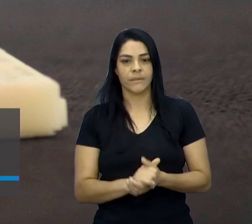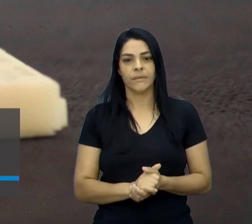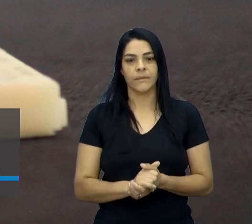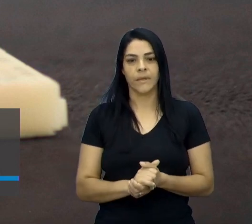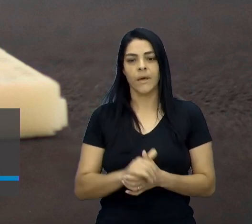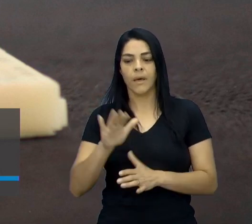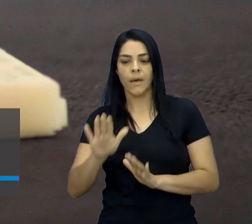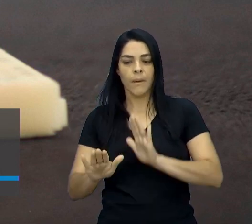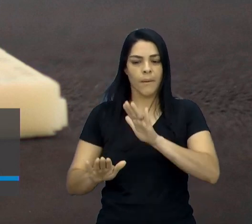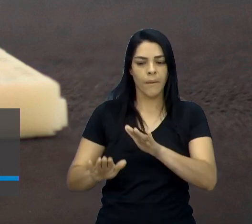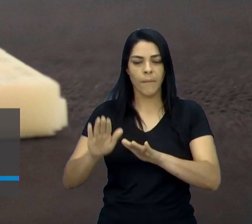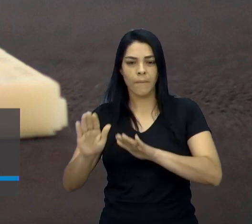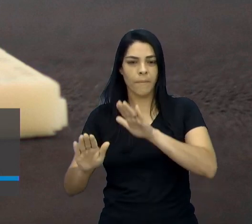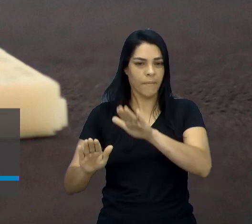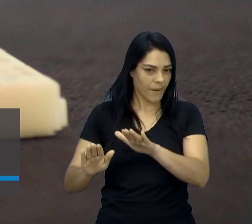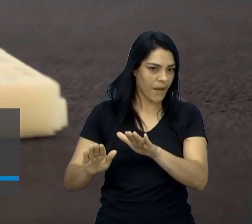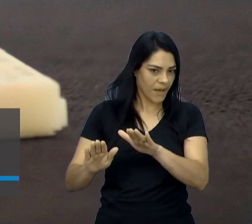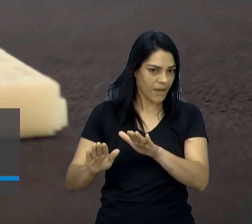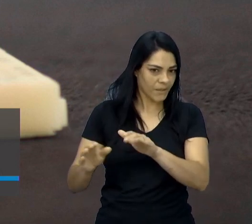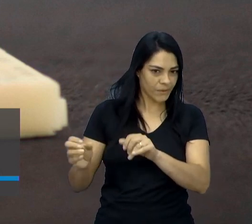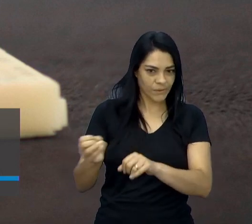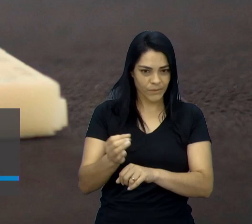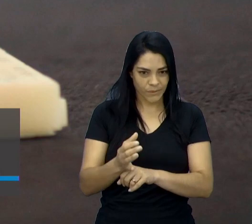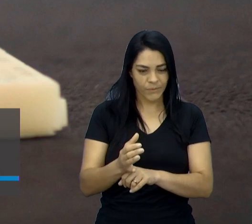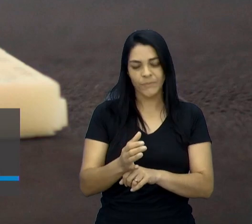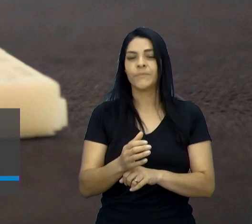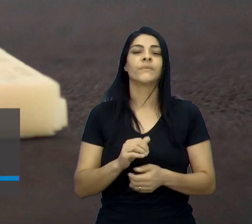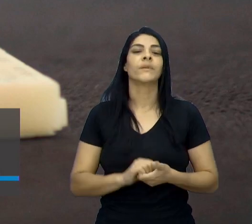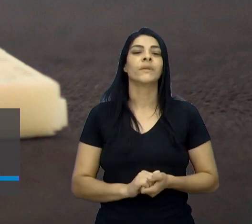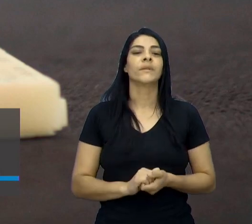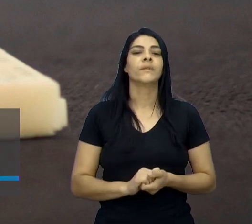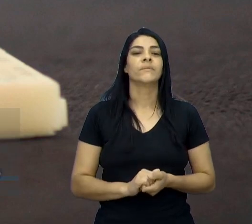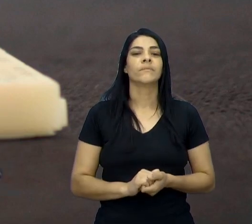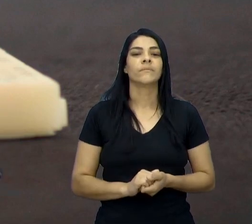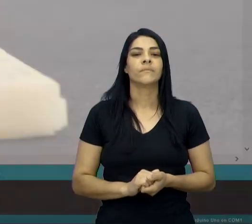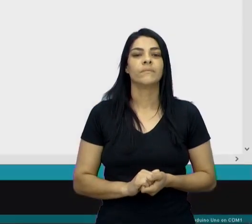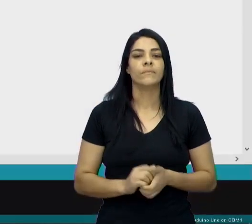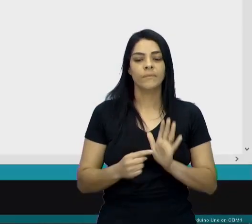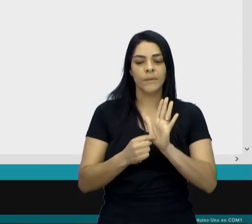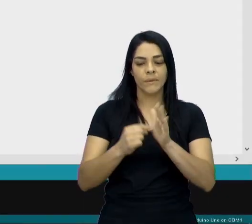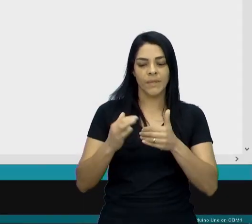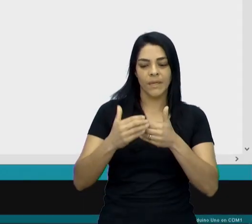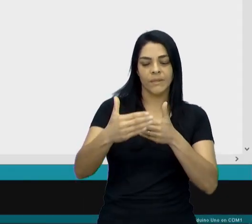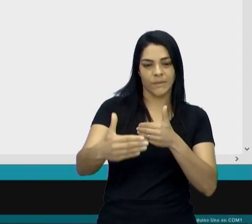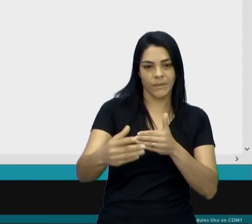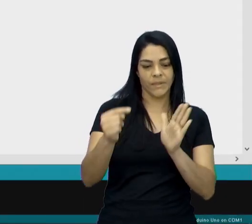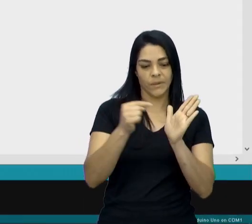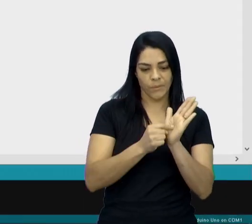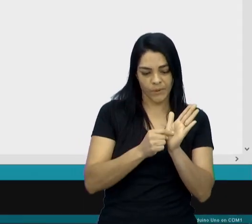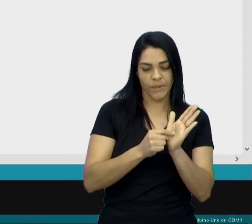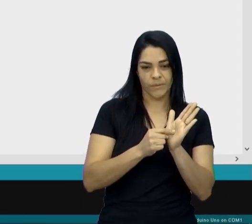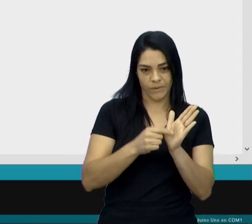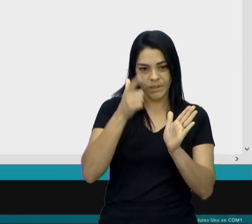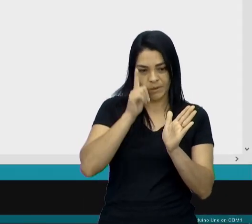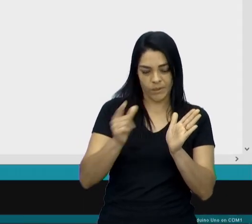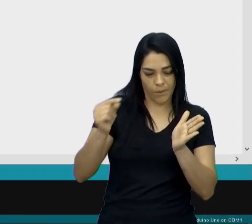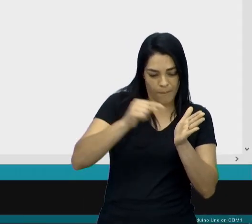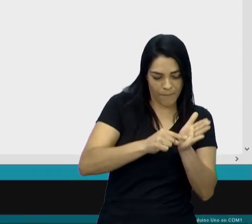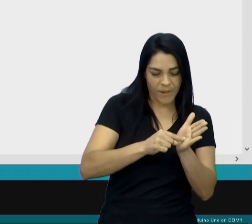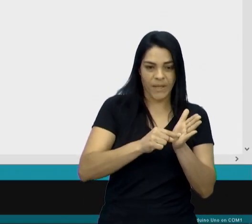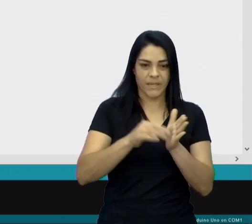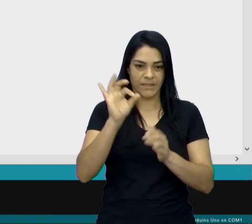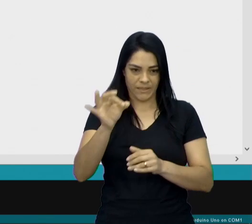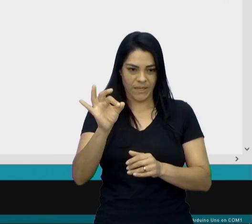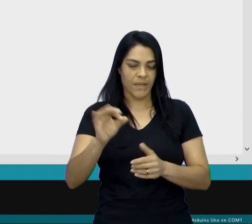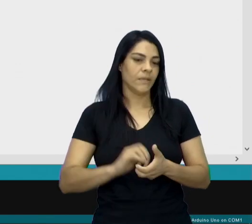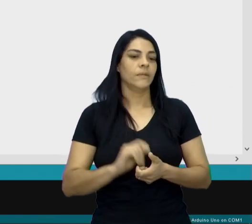passo atual, qual é o botão da sequência que você está apertando, tá bom? Então, de novo aí na telinha, nós vamos definir isso. Por fim,